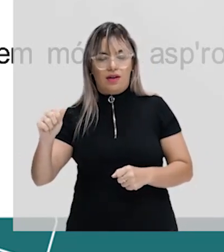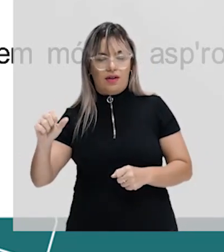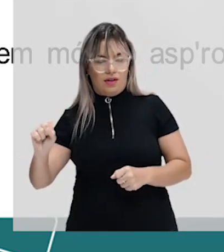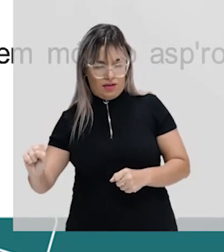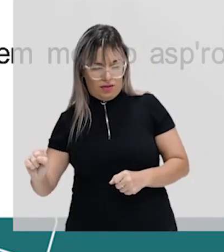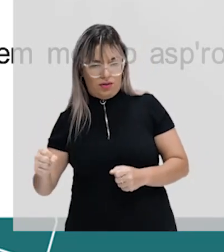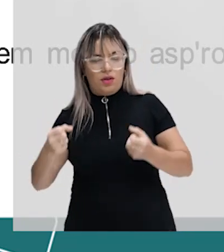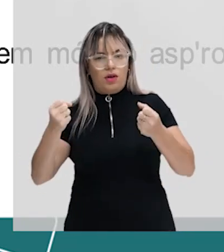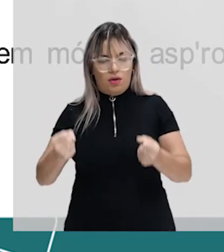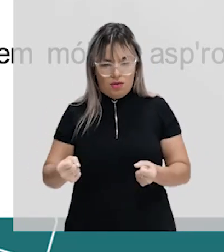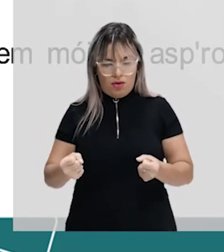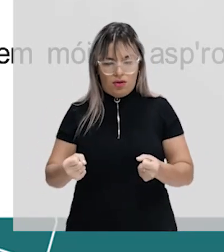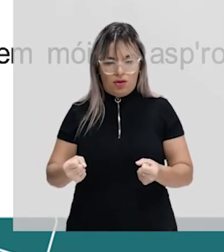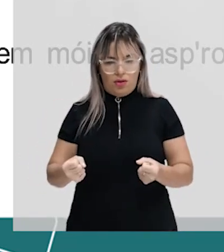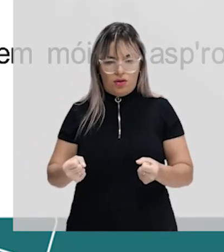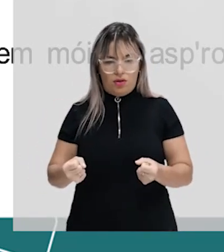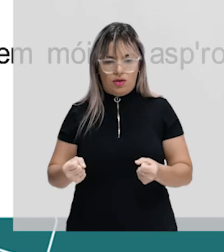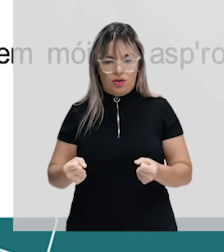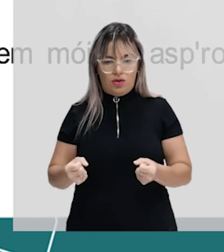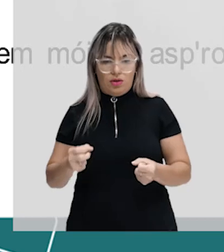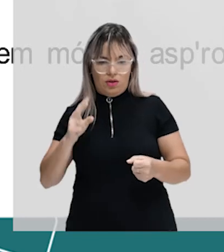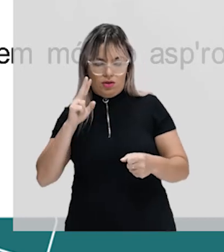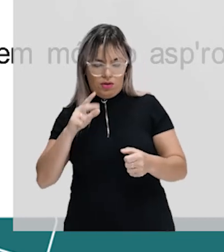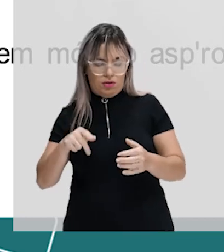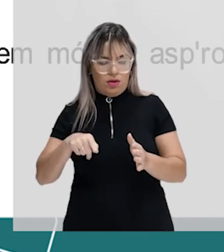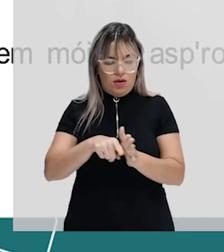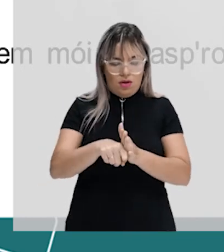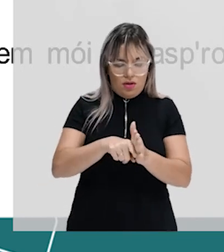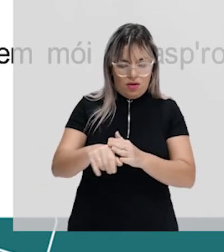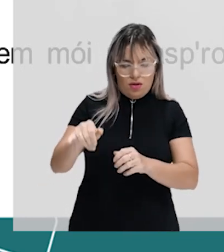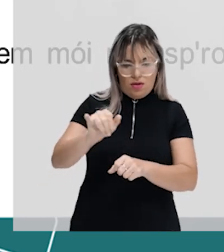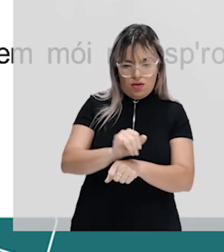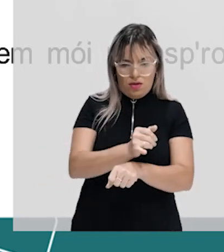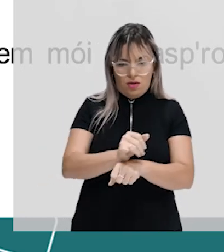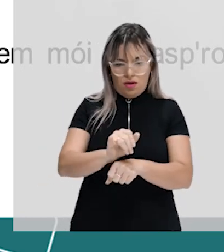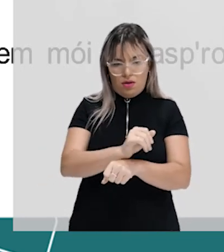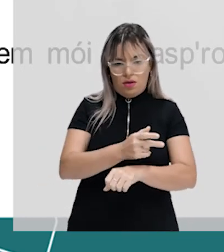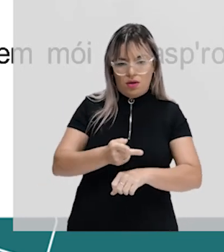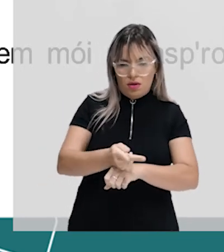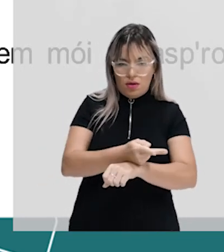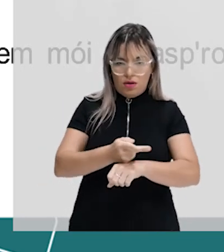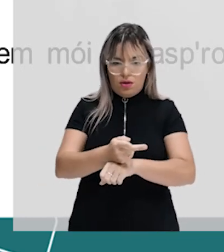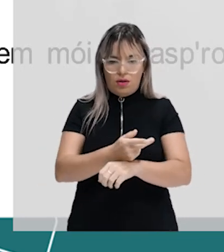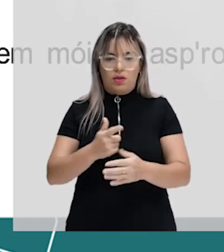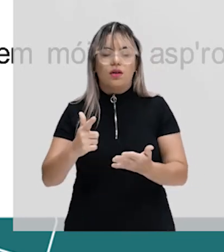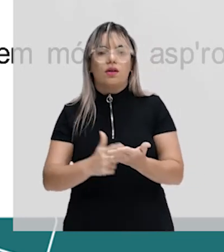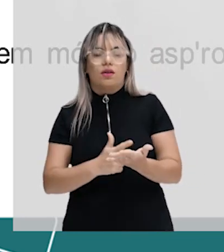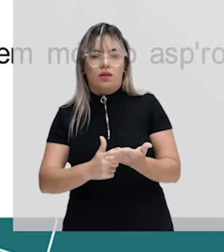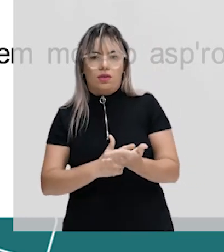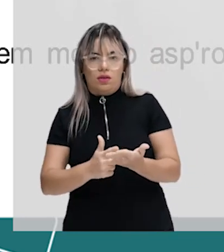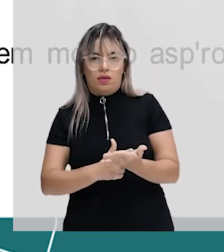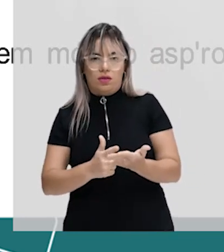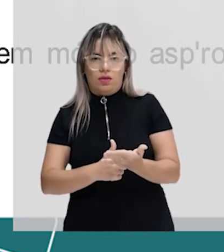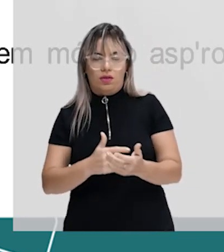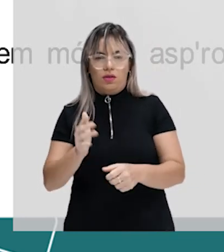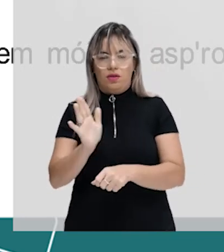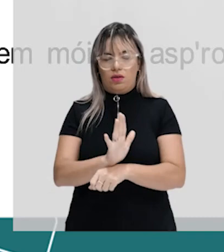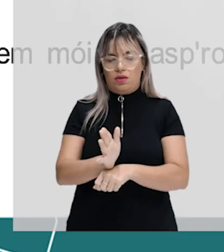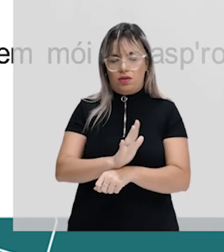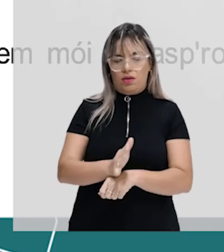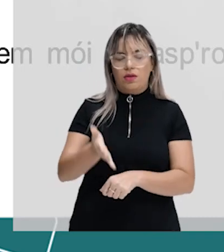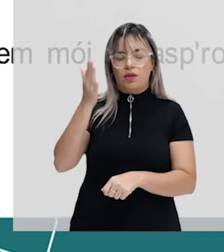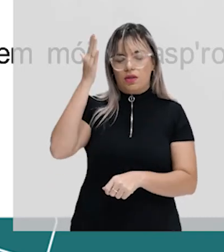e procurar por essa obra aí que você pode assistir e entender aí essa característica desse